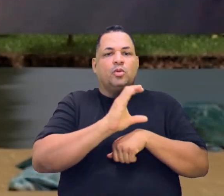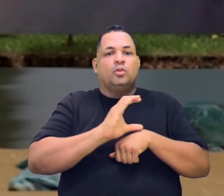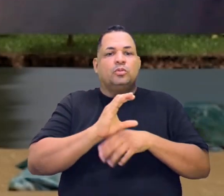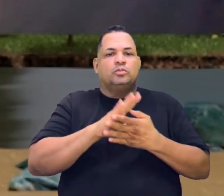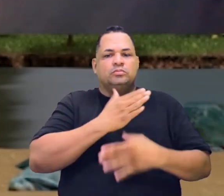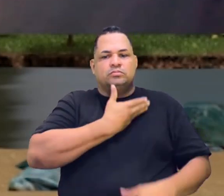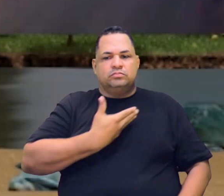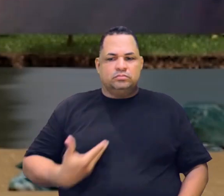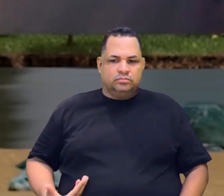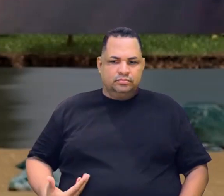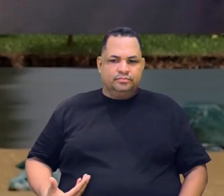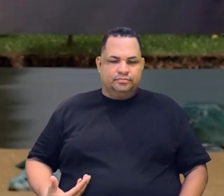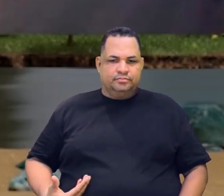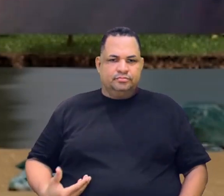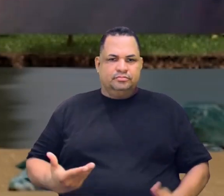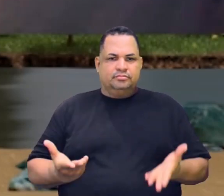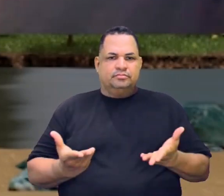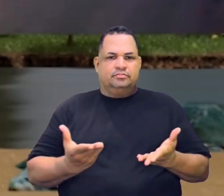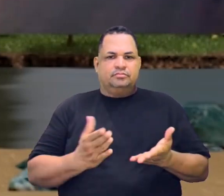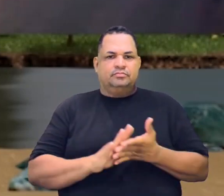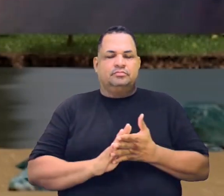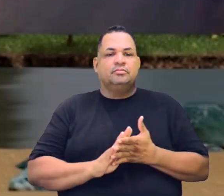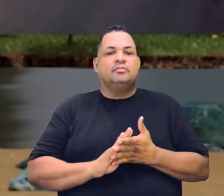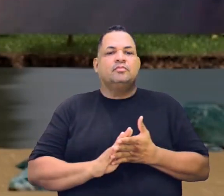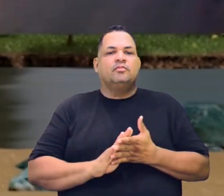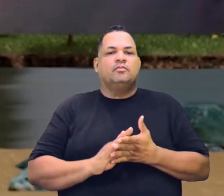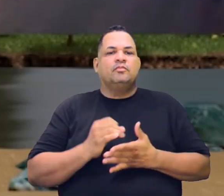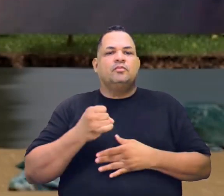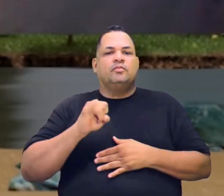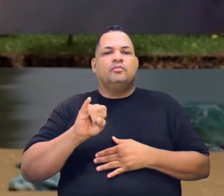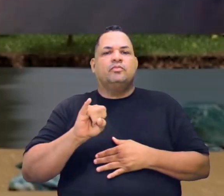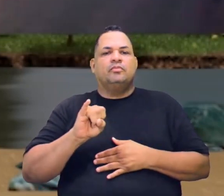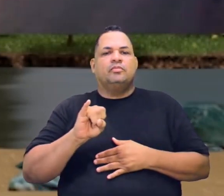público. É isso que eu falei, hein?